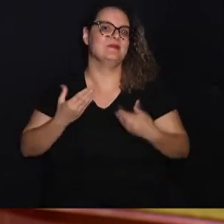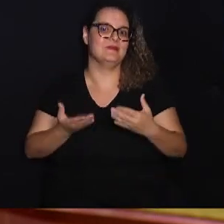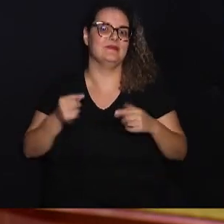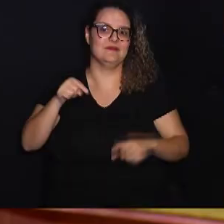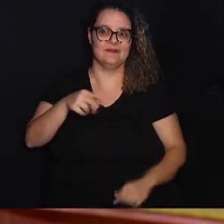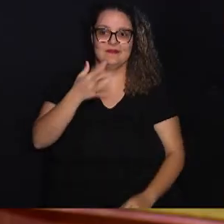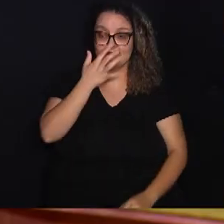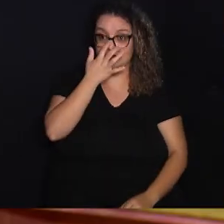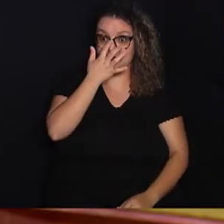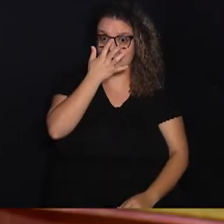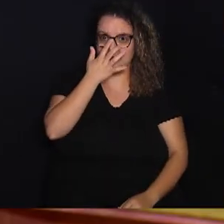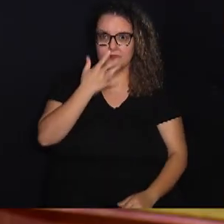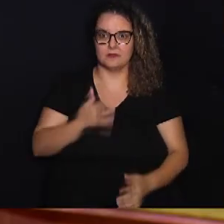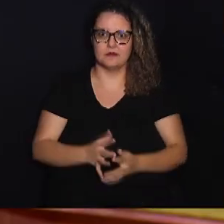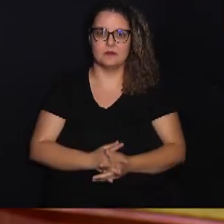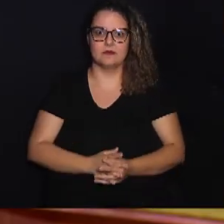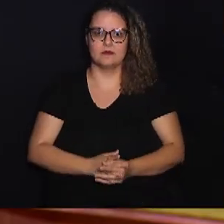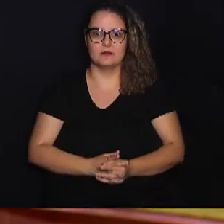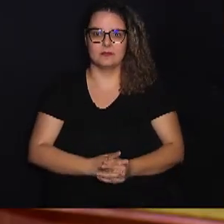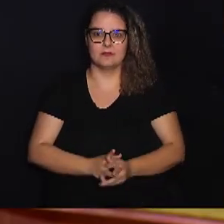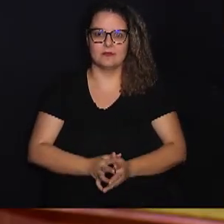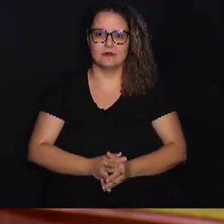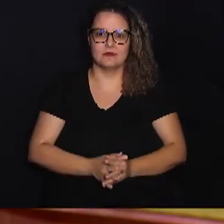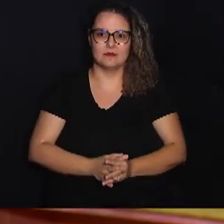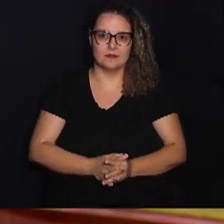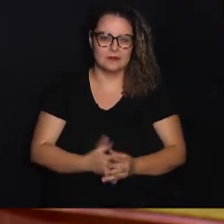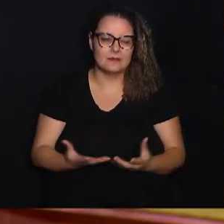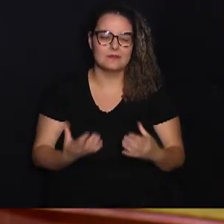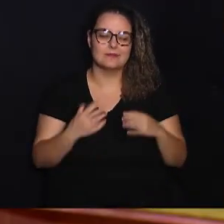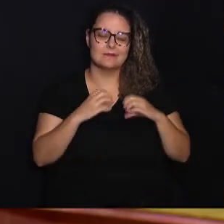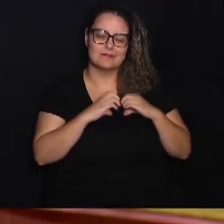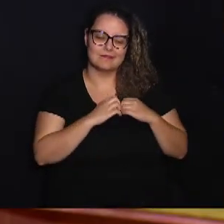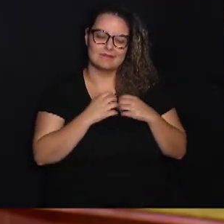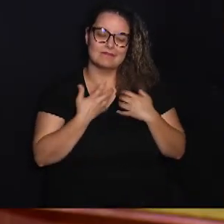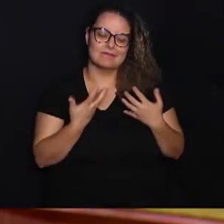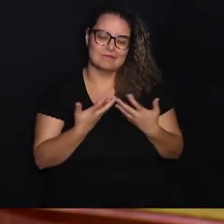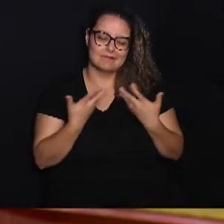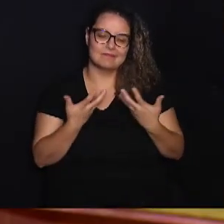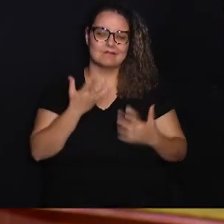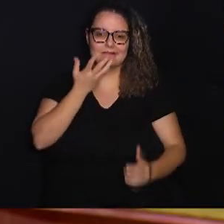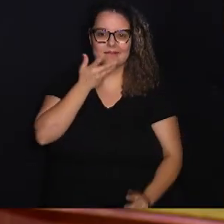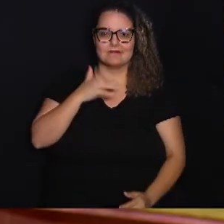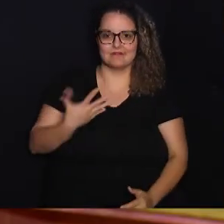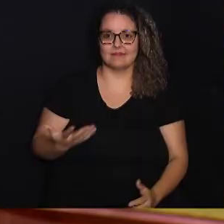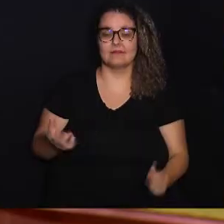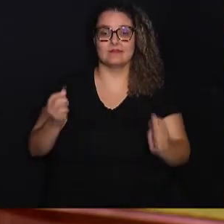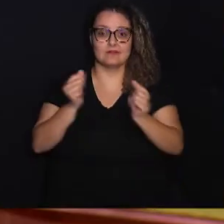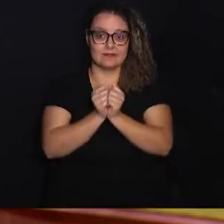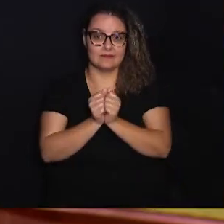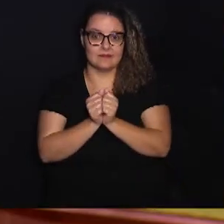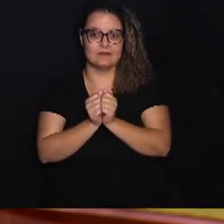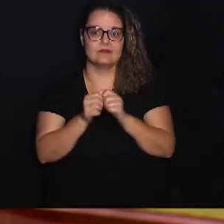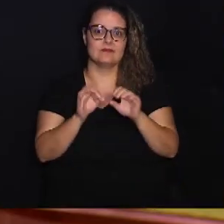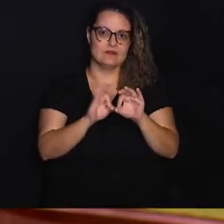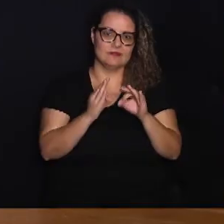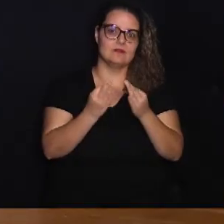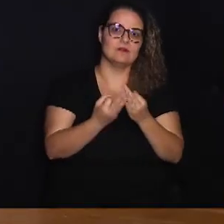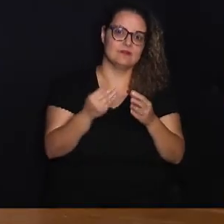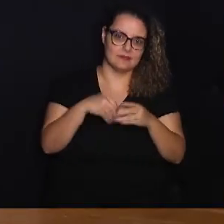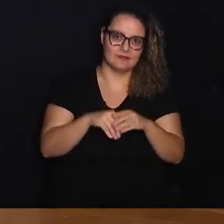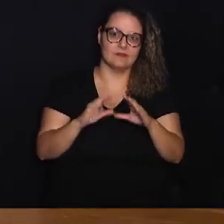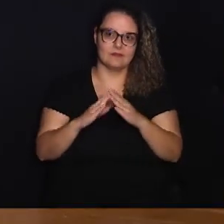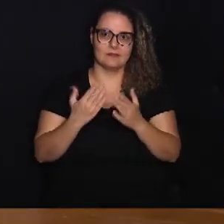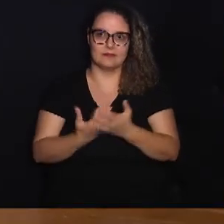aqui. E isso traz, além desse calor para a criança, essa proximidade da família dentro da escola.